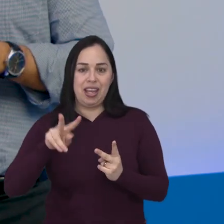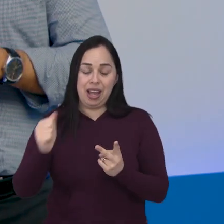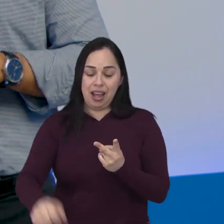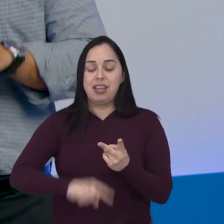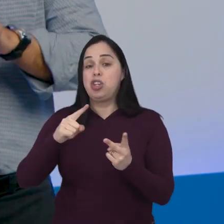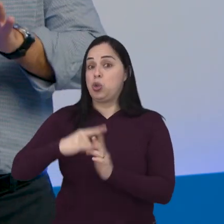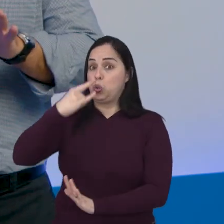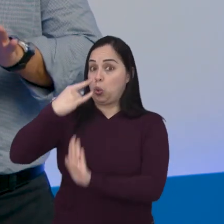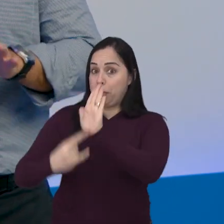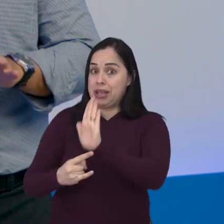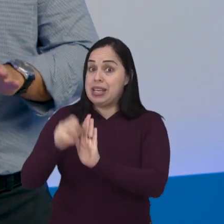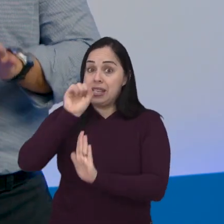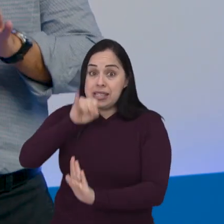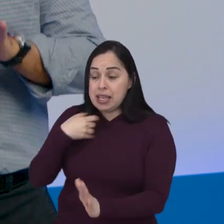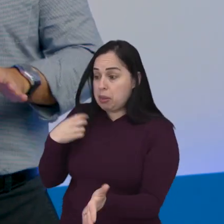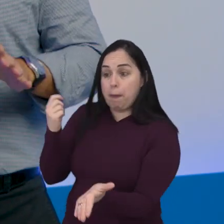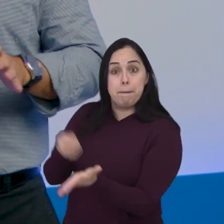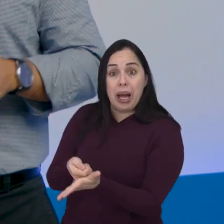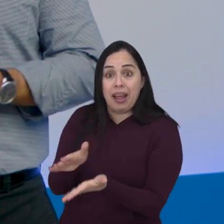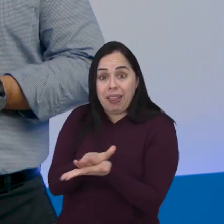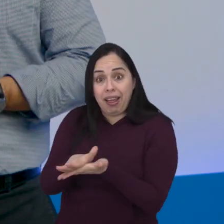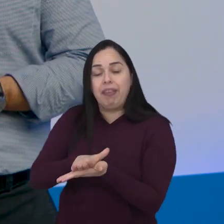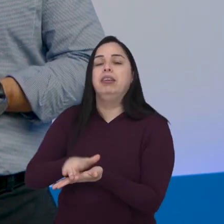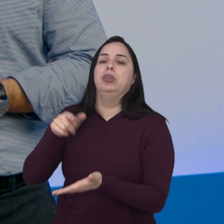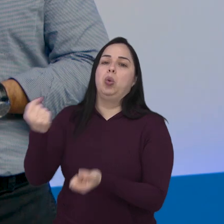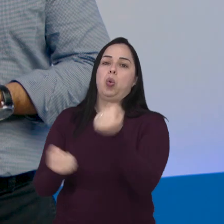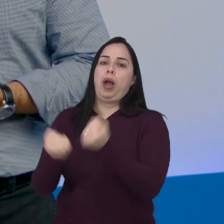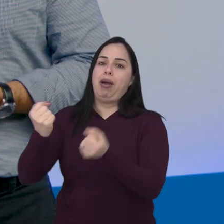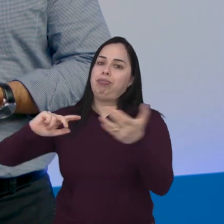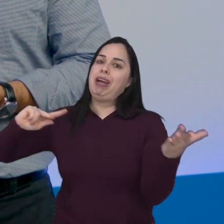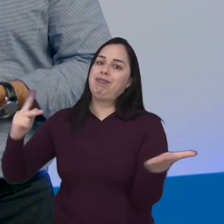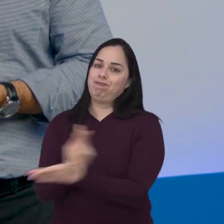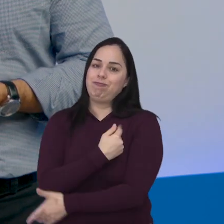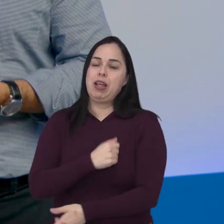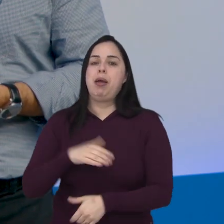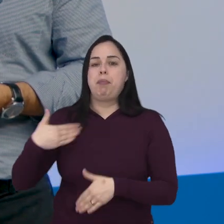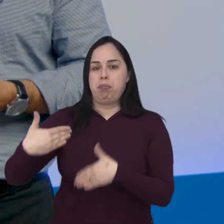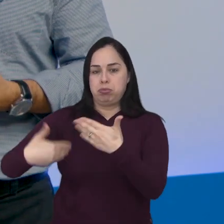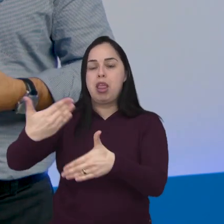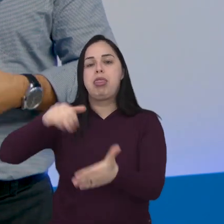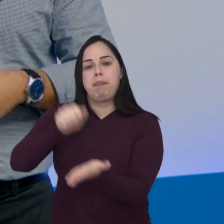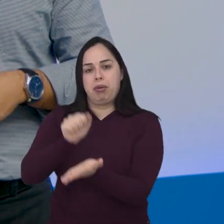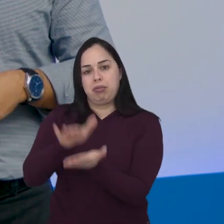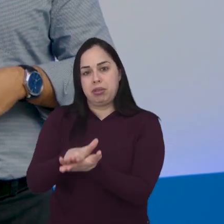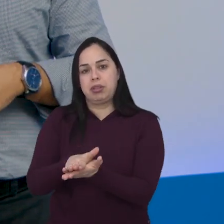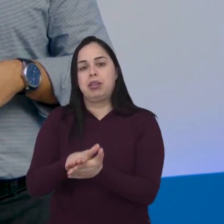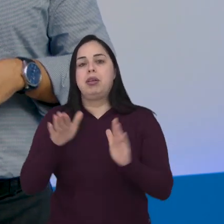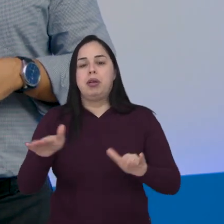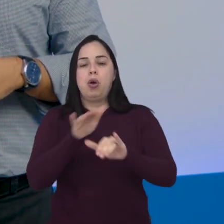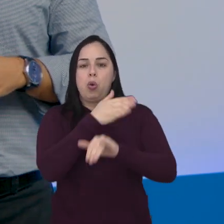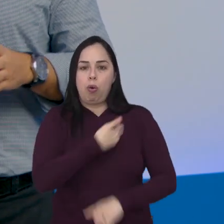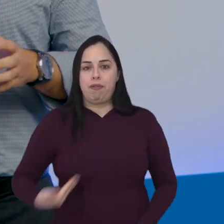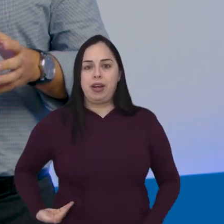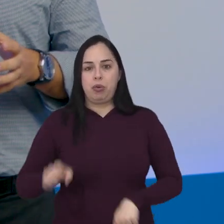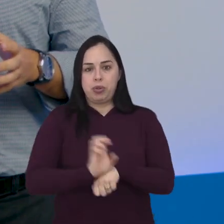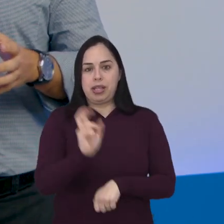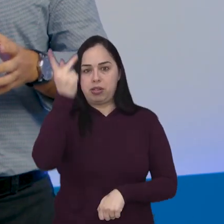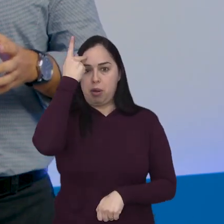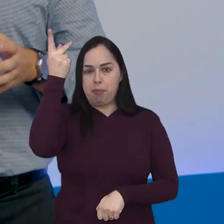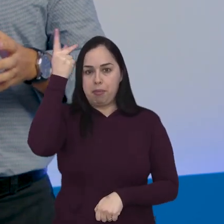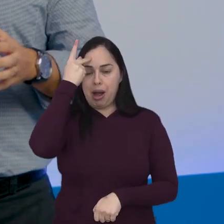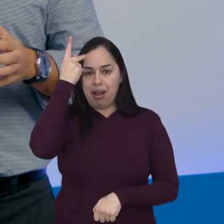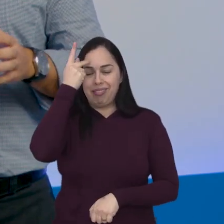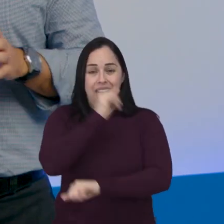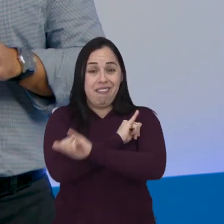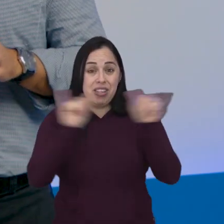e IPVA. Quem não paga está circulando com o carro de maneira irregular e pode sofrer penalidades. Segundo o governo de São